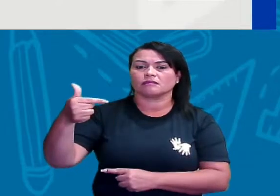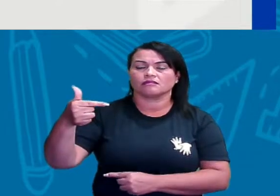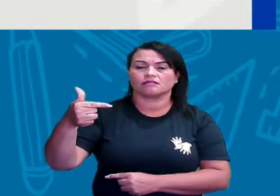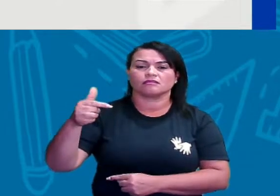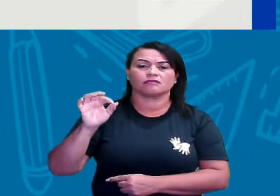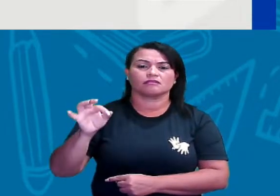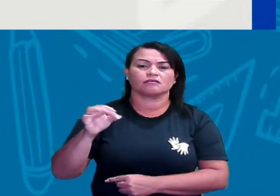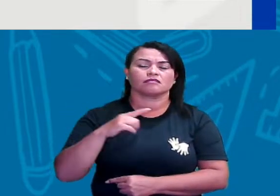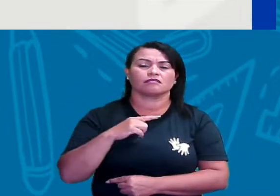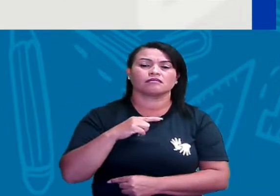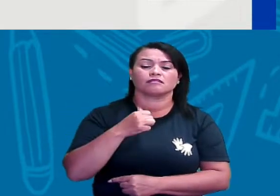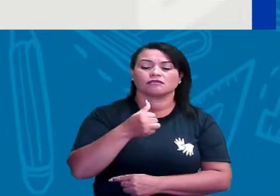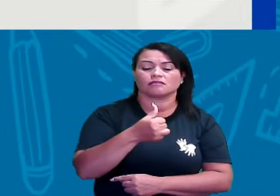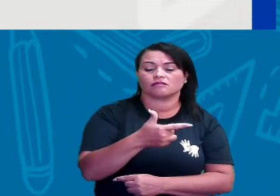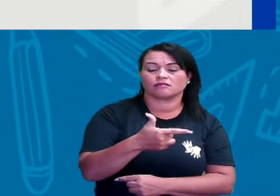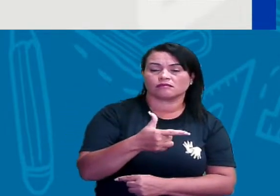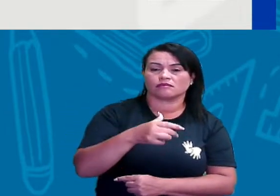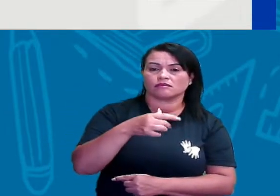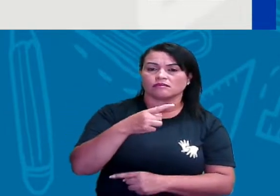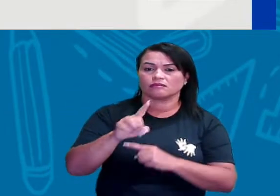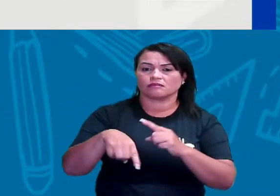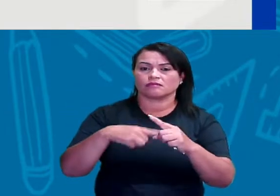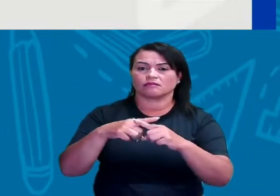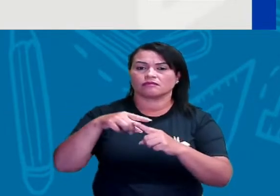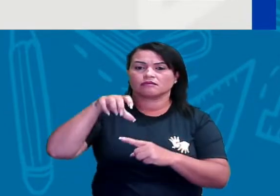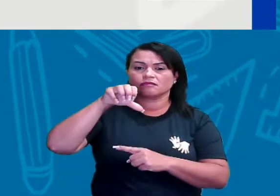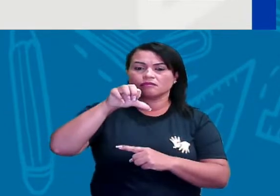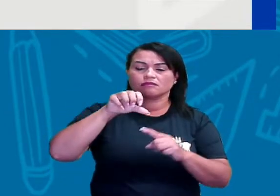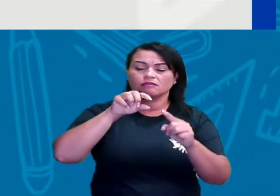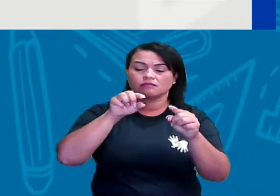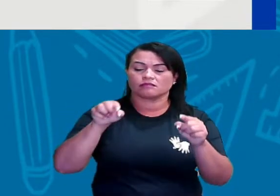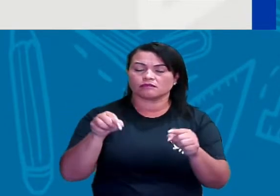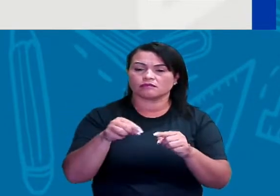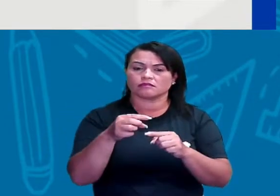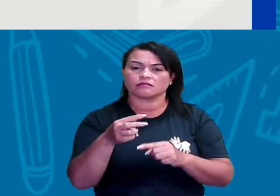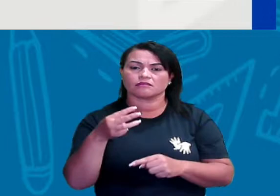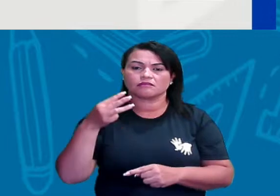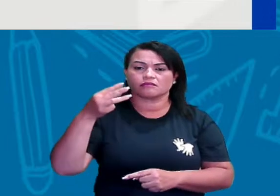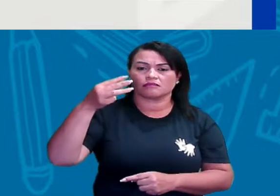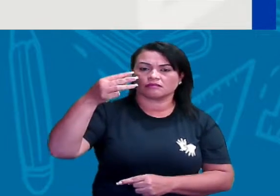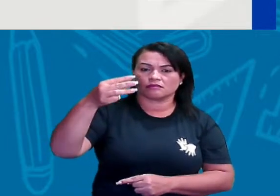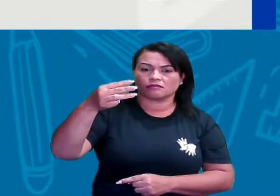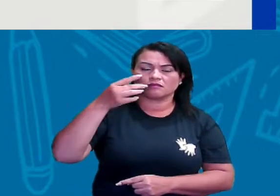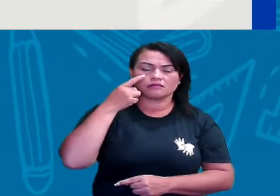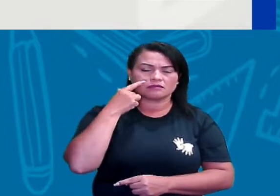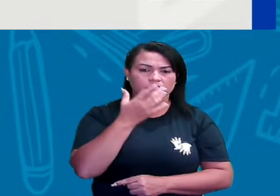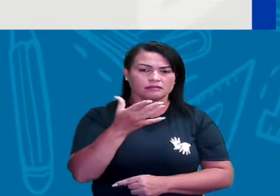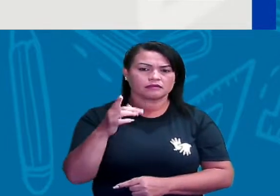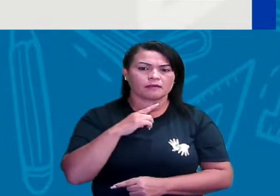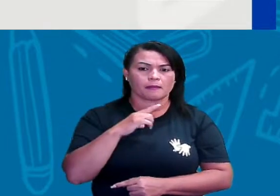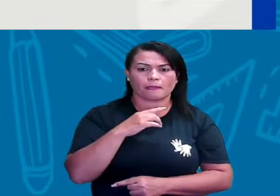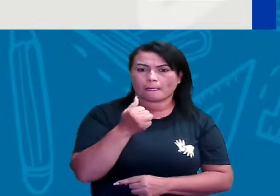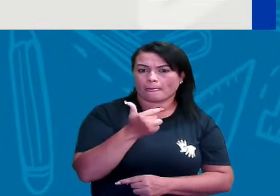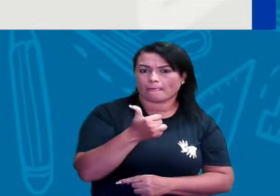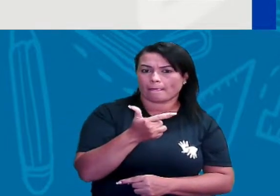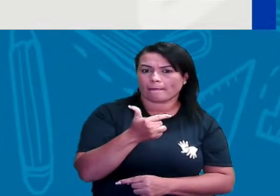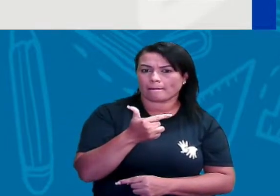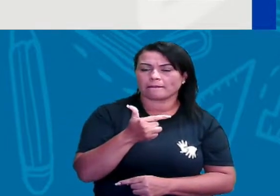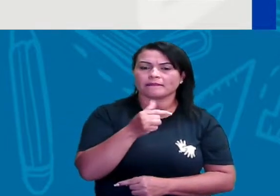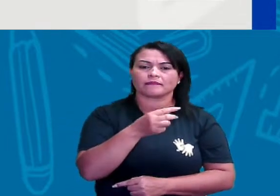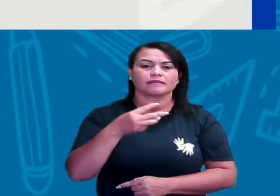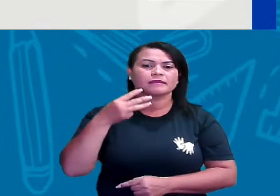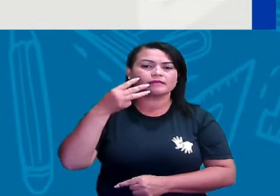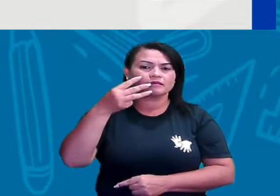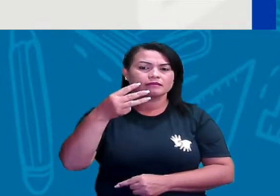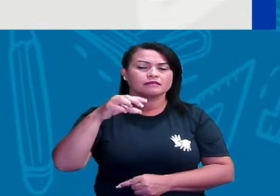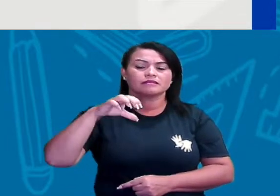tenho, ó, 12 vezes 9, tudo isso dentro do parênteses elevado a quem? A 3. Então, nós vamos ter o seguinte, ó, 12 elevado a 3